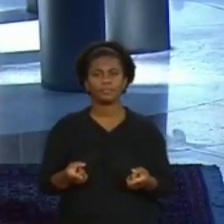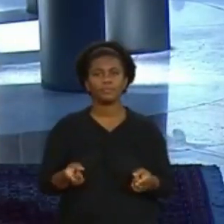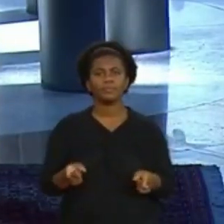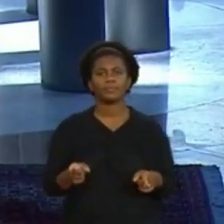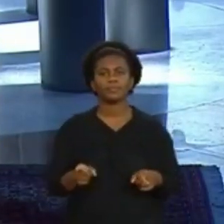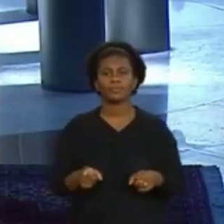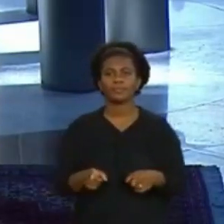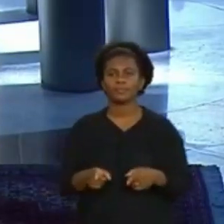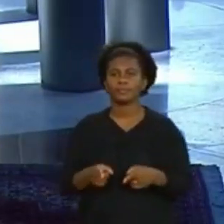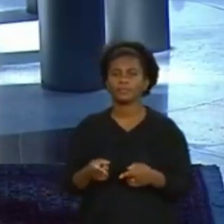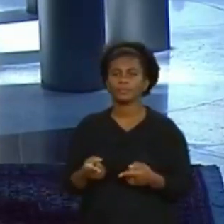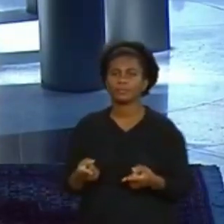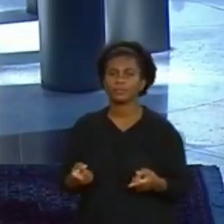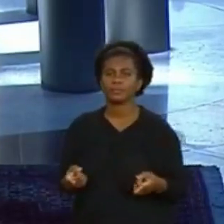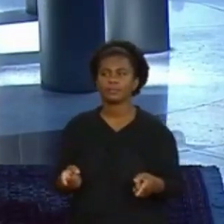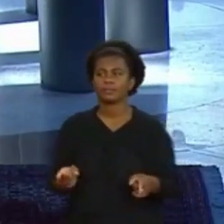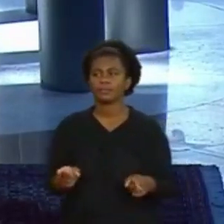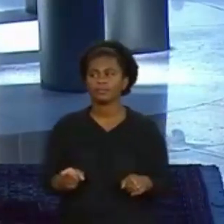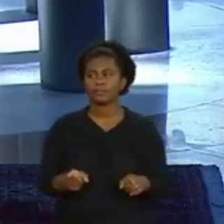Aleluia.